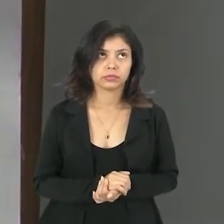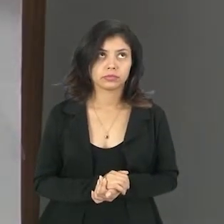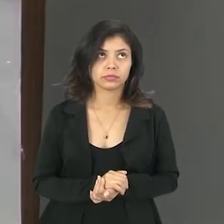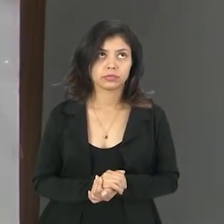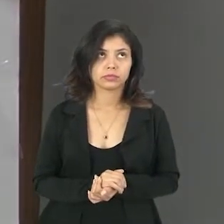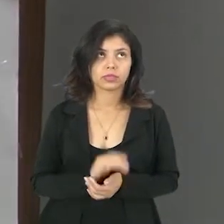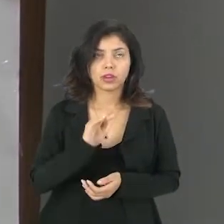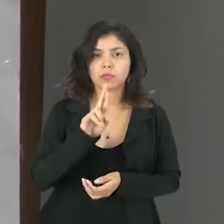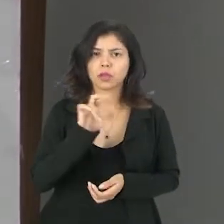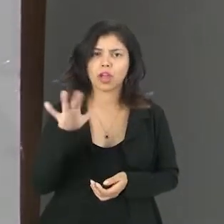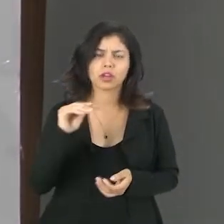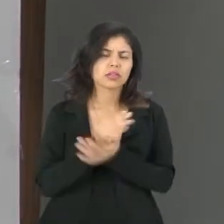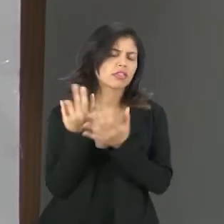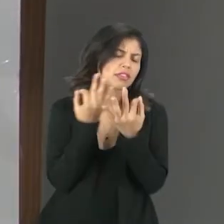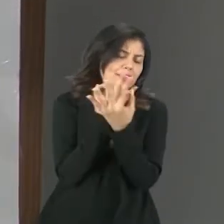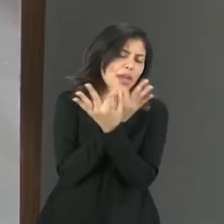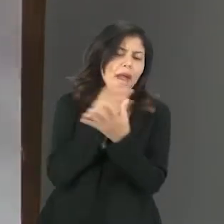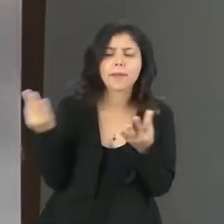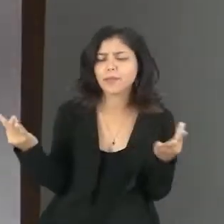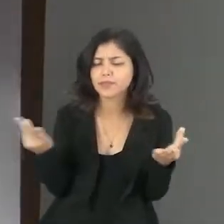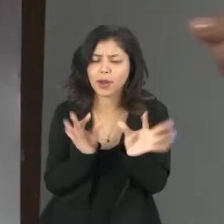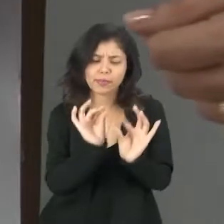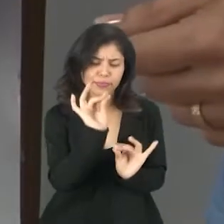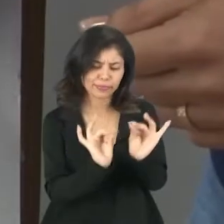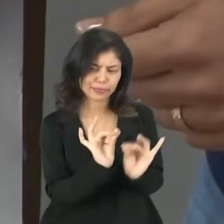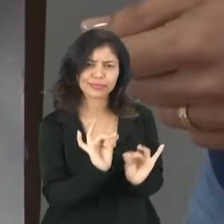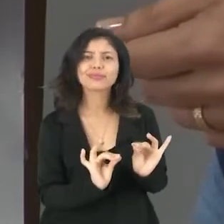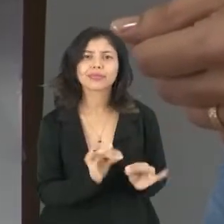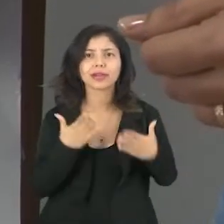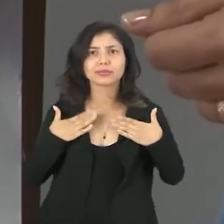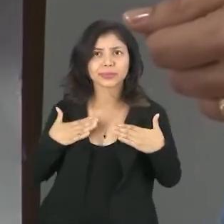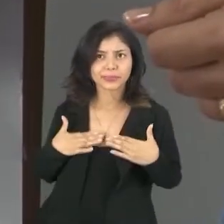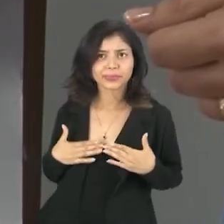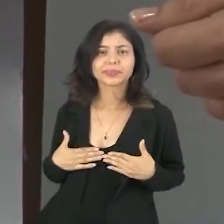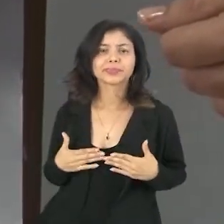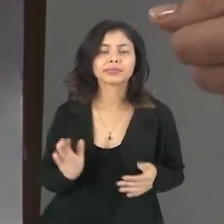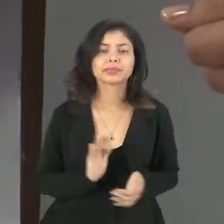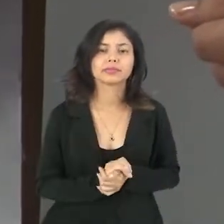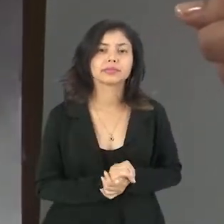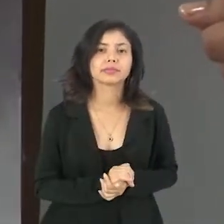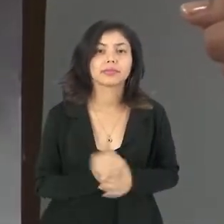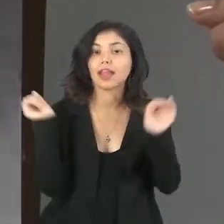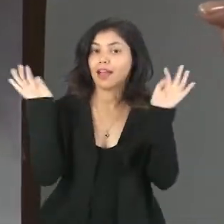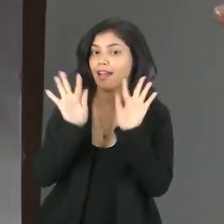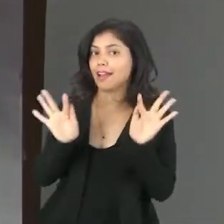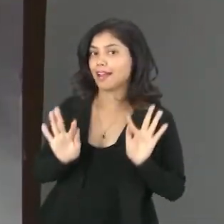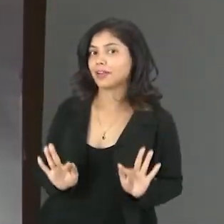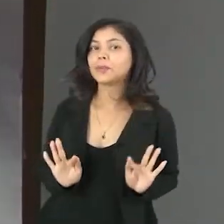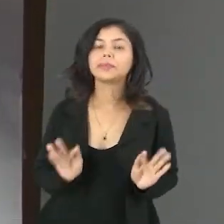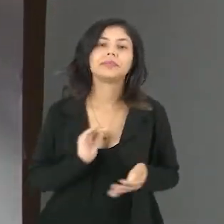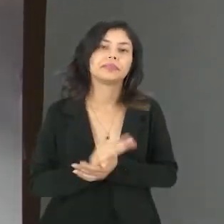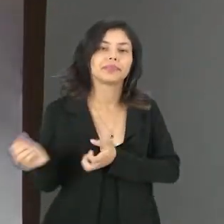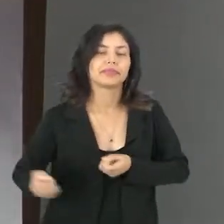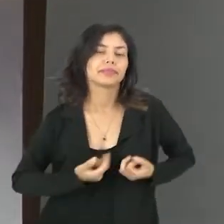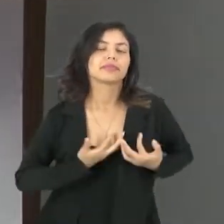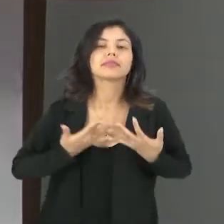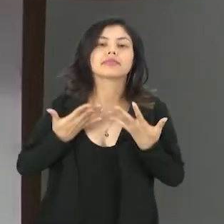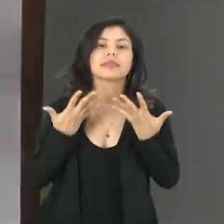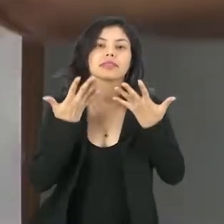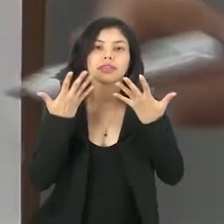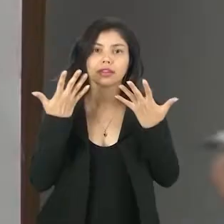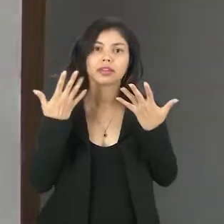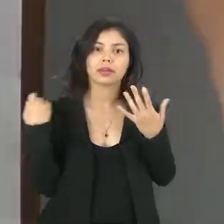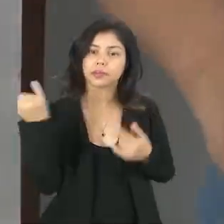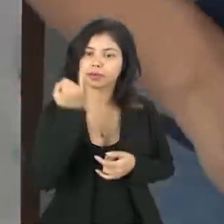borrachas lindos bem feitinhos de corpo Alegre cheio de